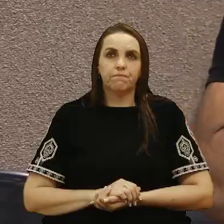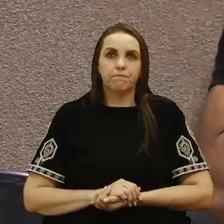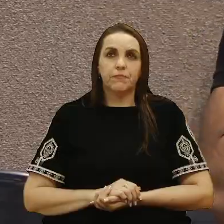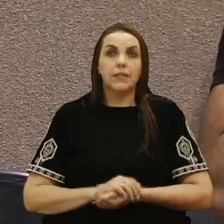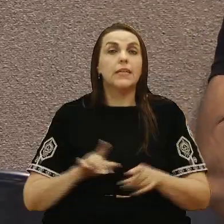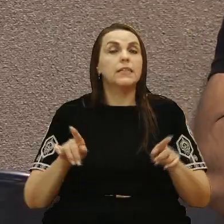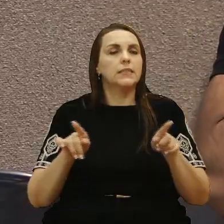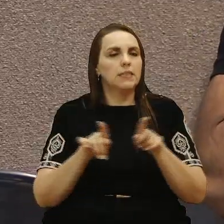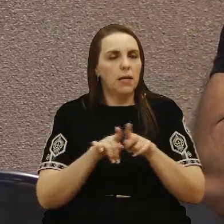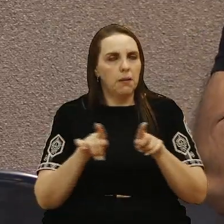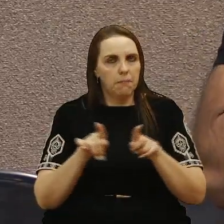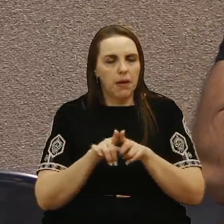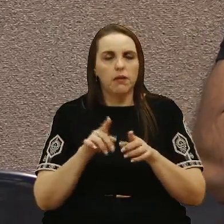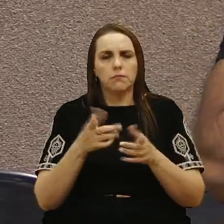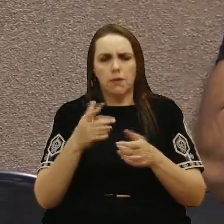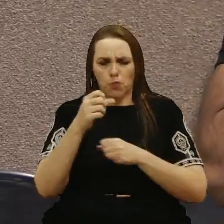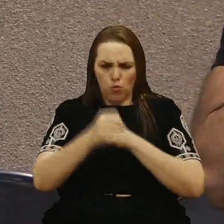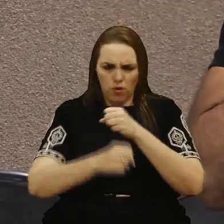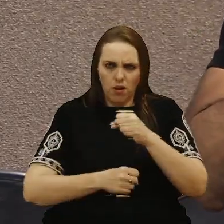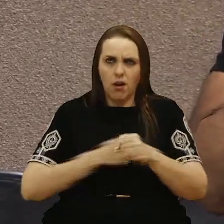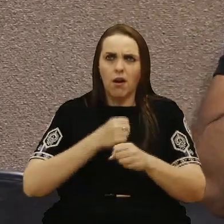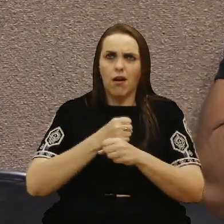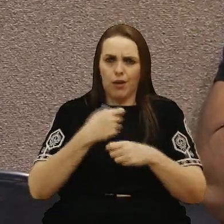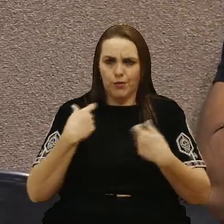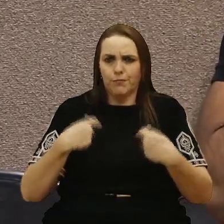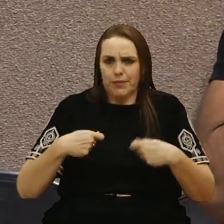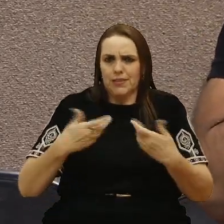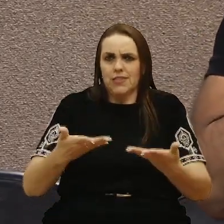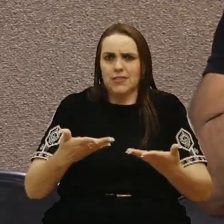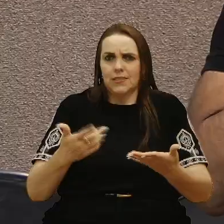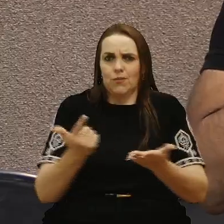se não fosse anualmente que esses livros são necessários.